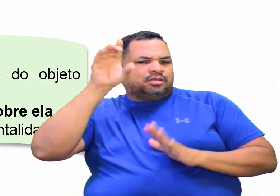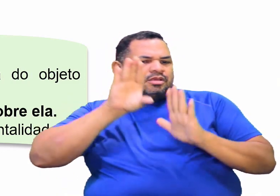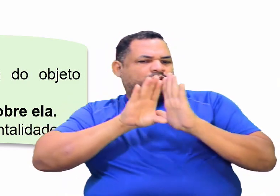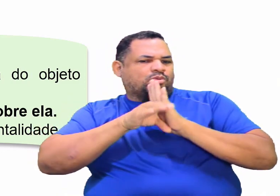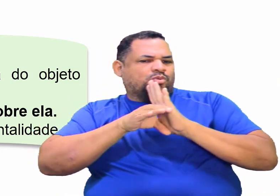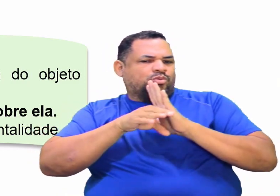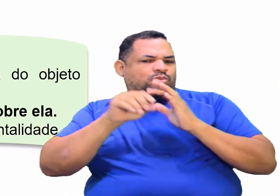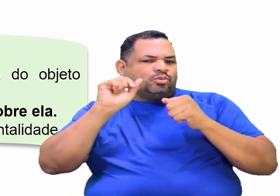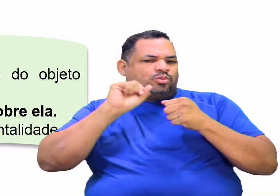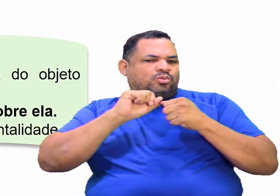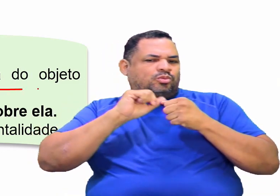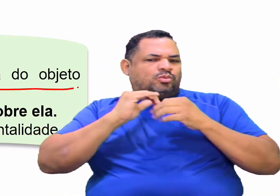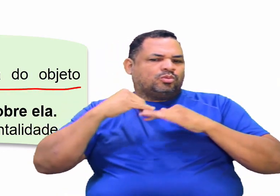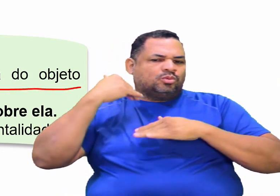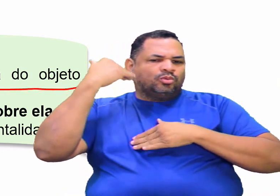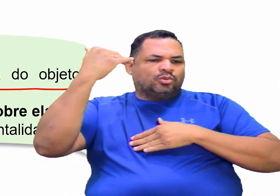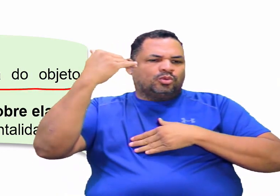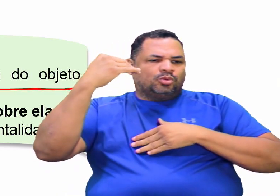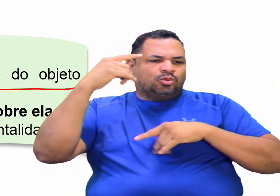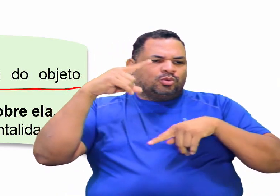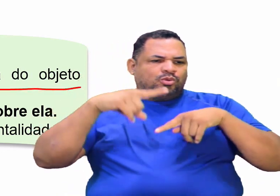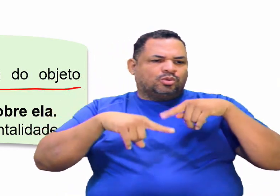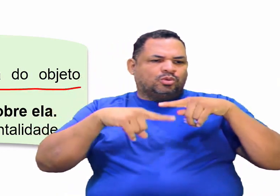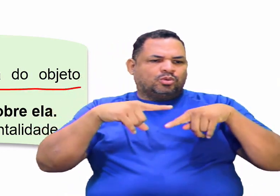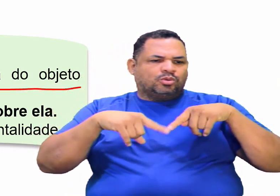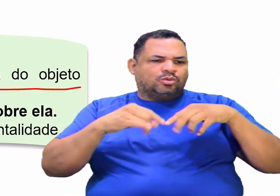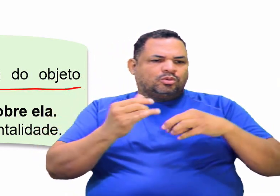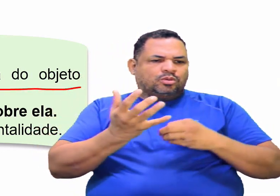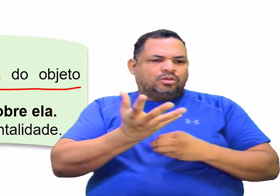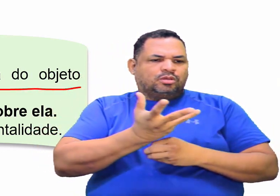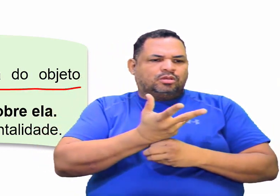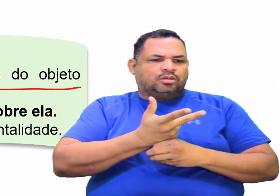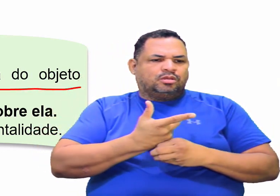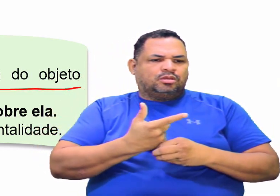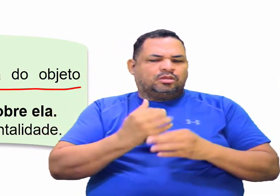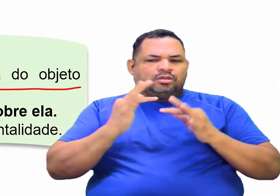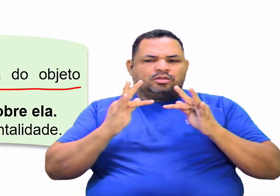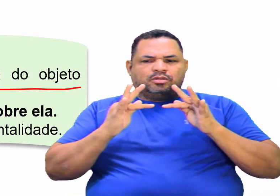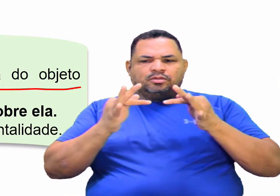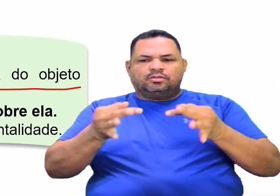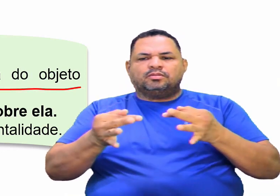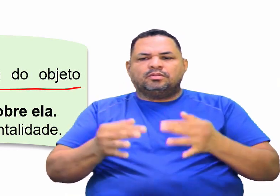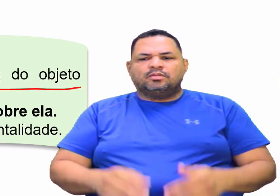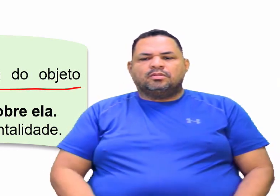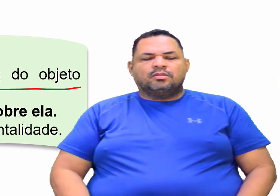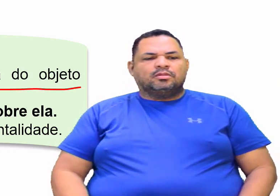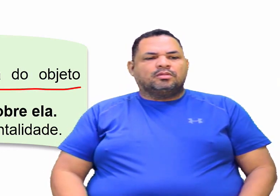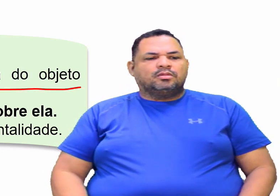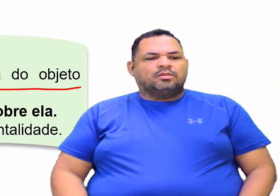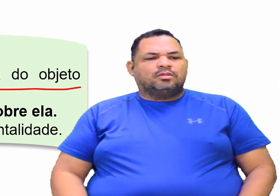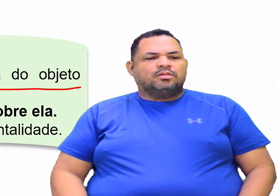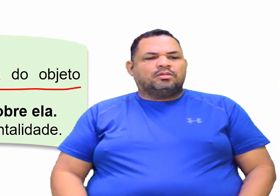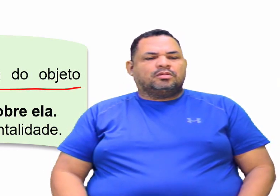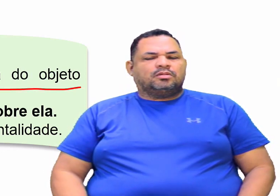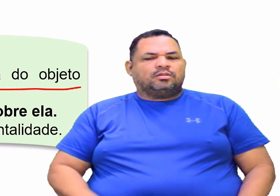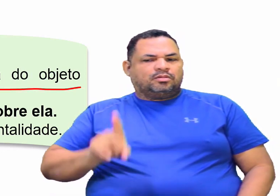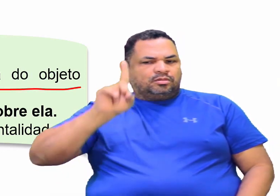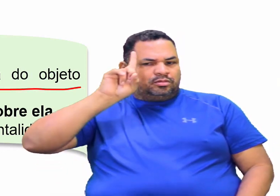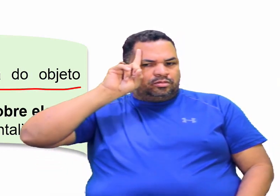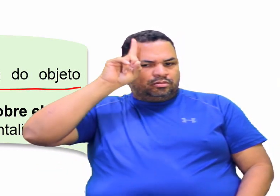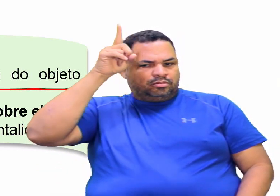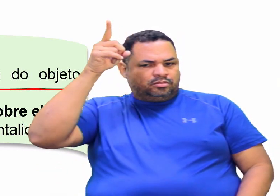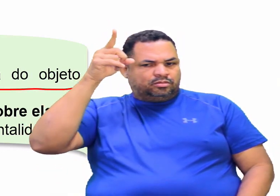a atitude e acima do objeto artístico final, né? A ideia